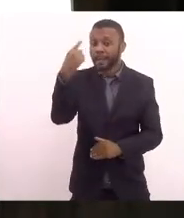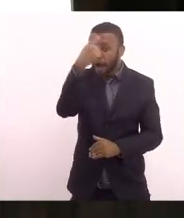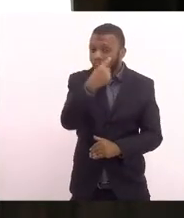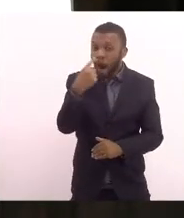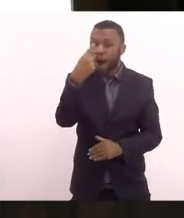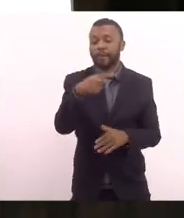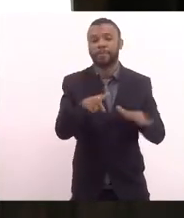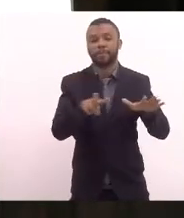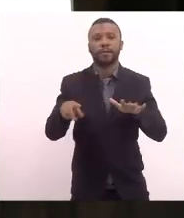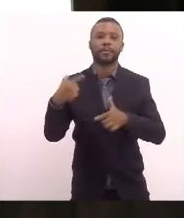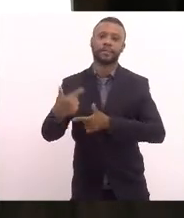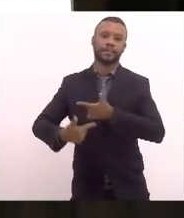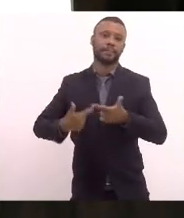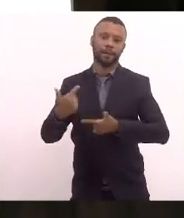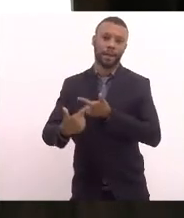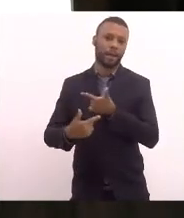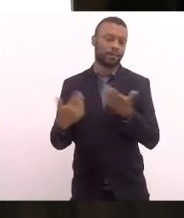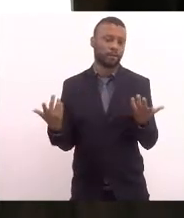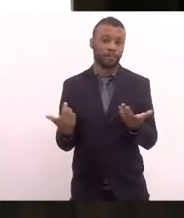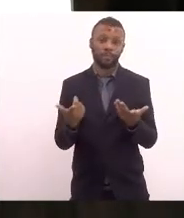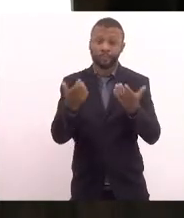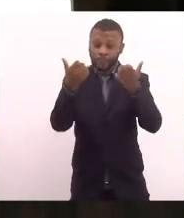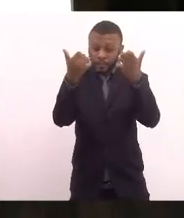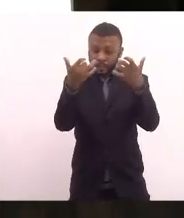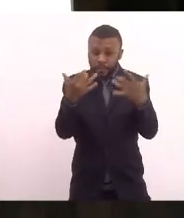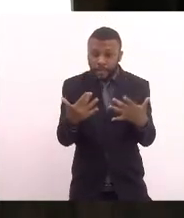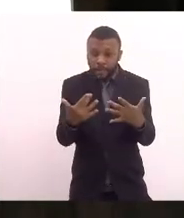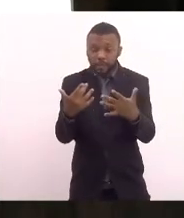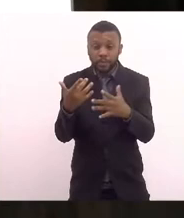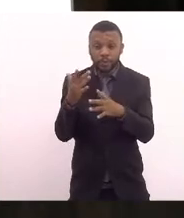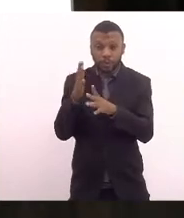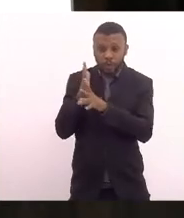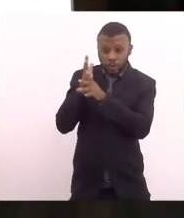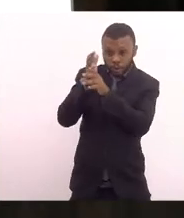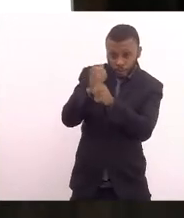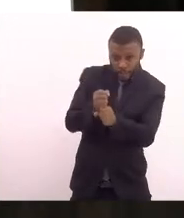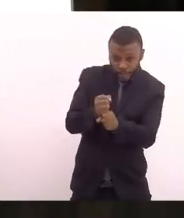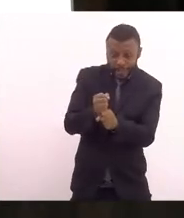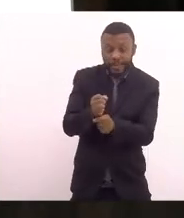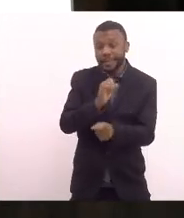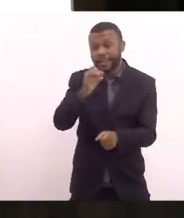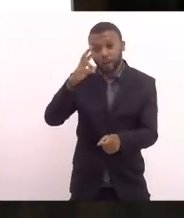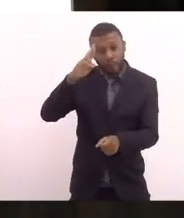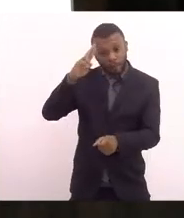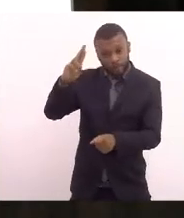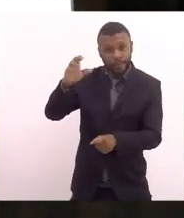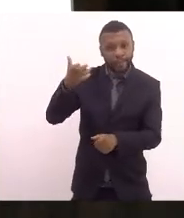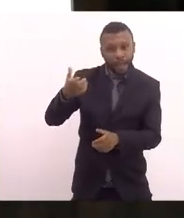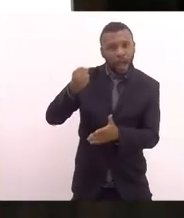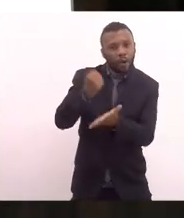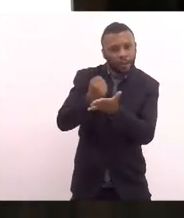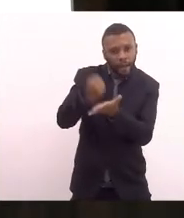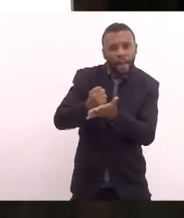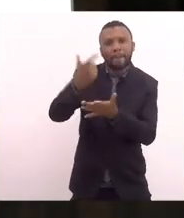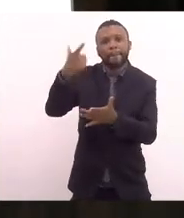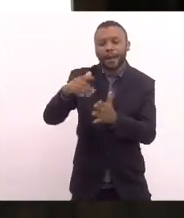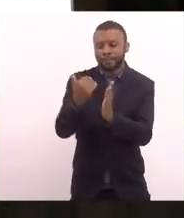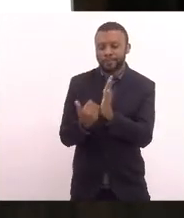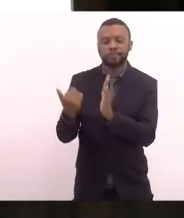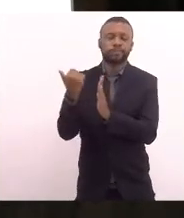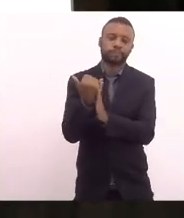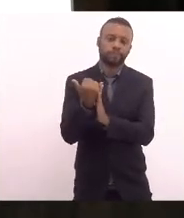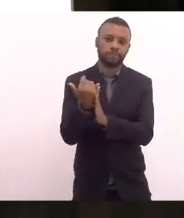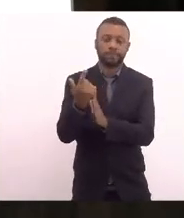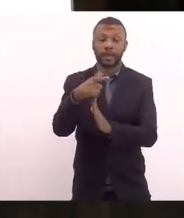Ou seja, nós não estipulamos jornada. Se o patrão quisesse contratar por mais, ele que fizesse